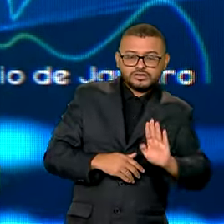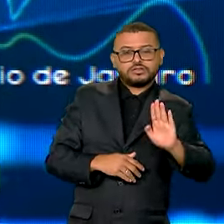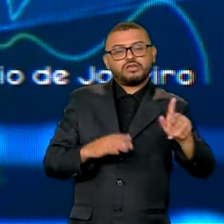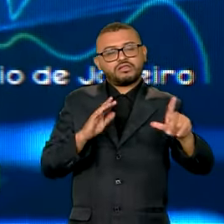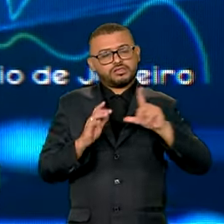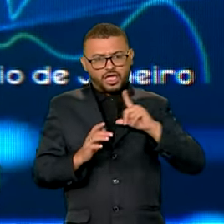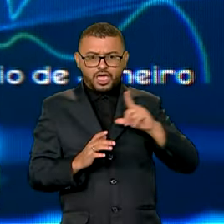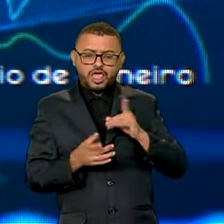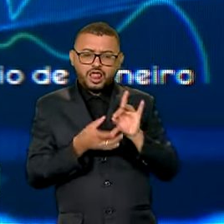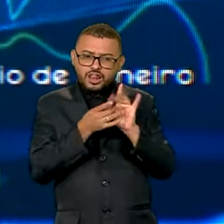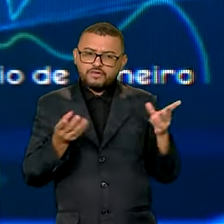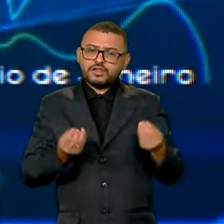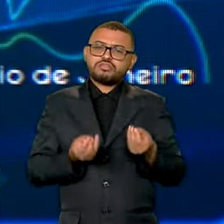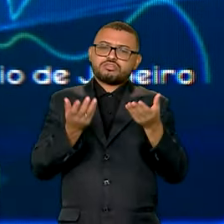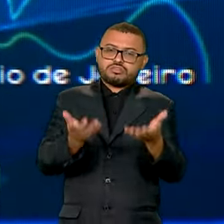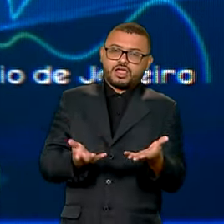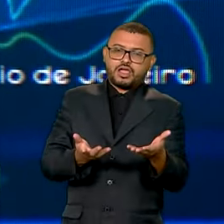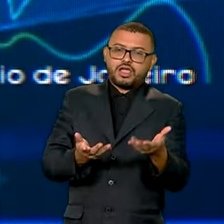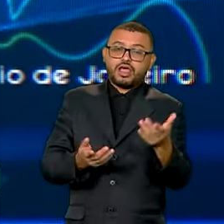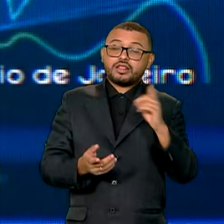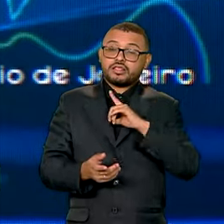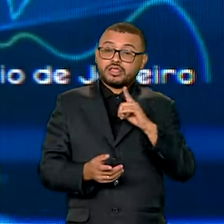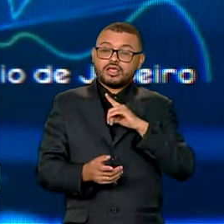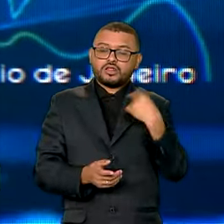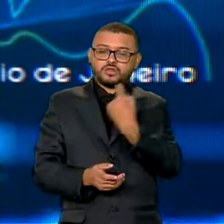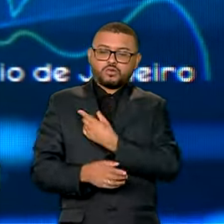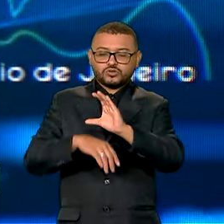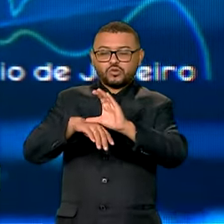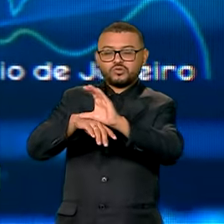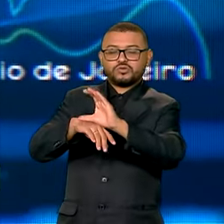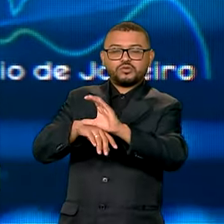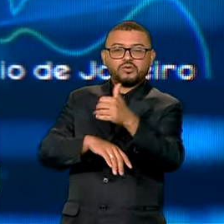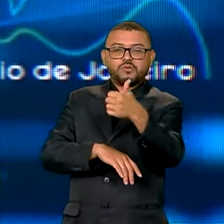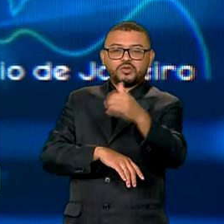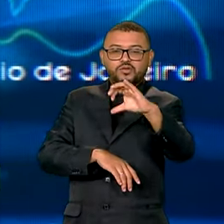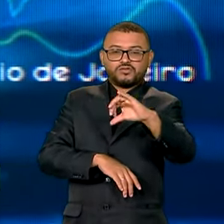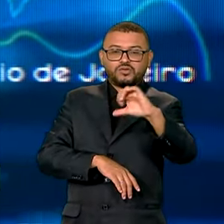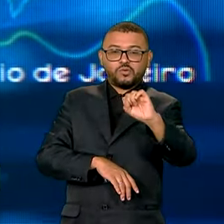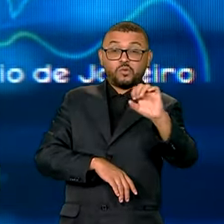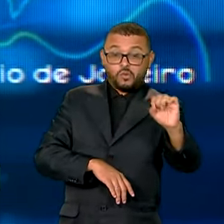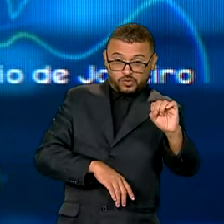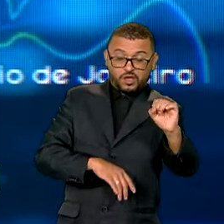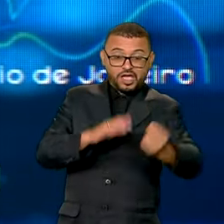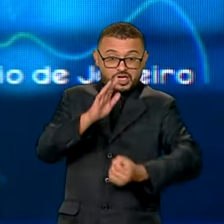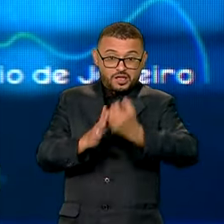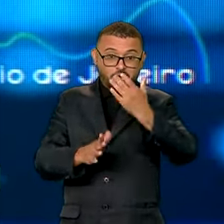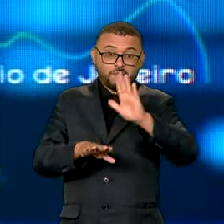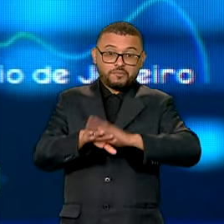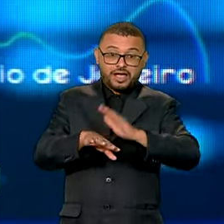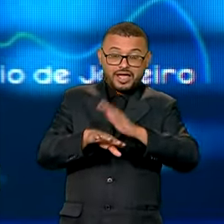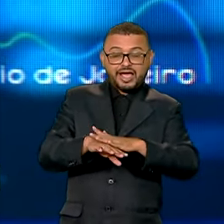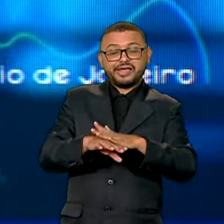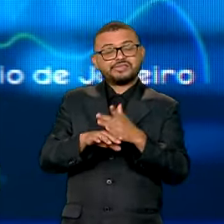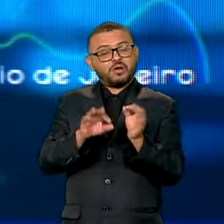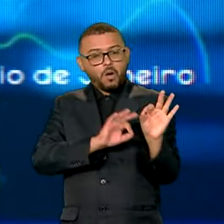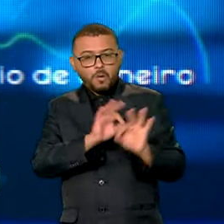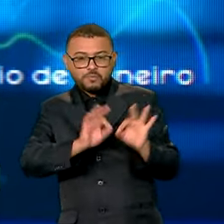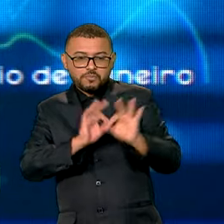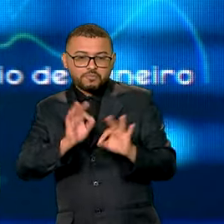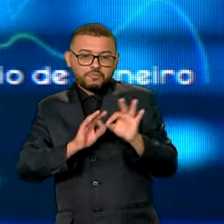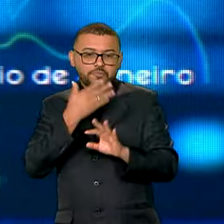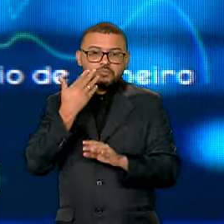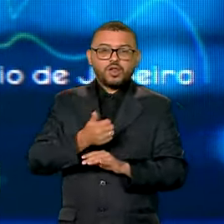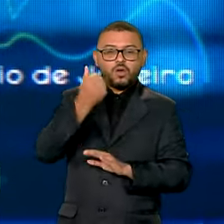sobra para oferecer. Na esteira da Constituição cidadã de 1988, aperfeiçoamos nossos